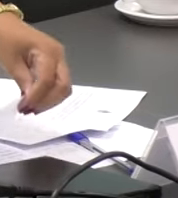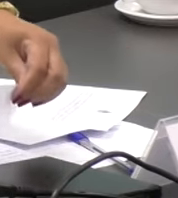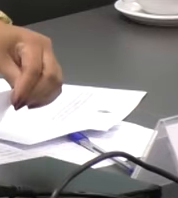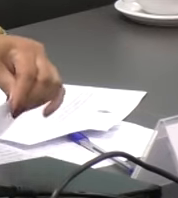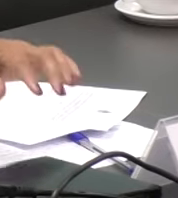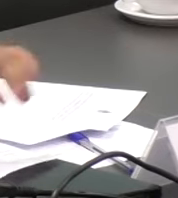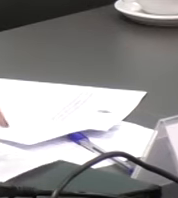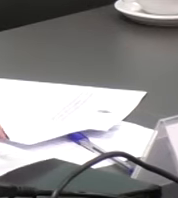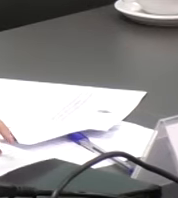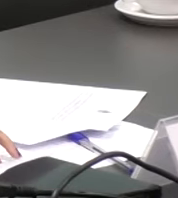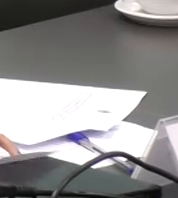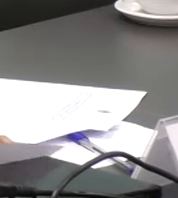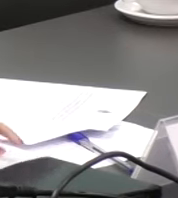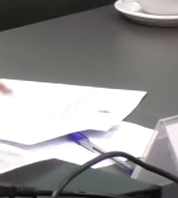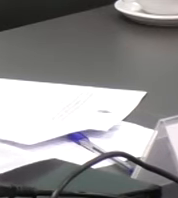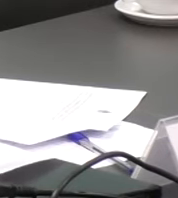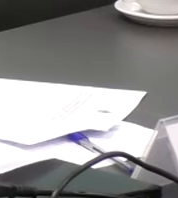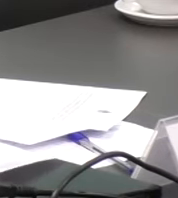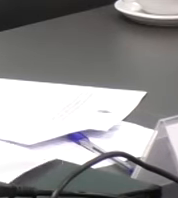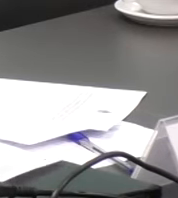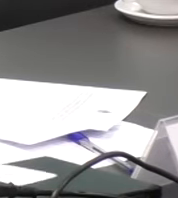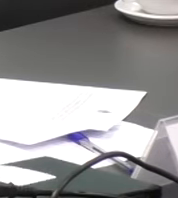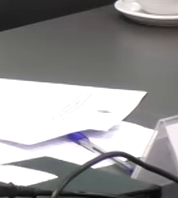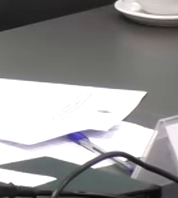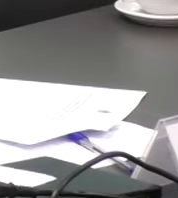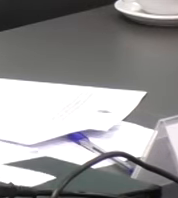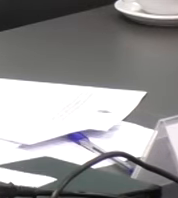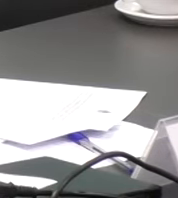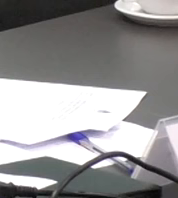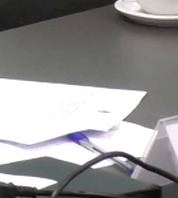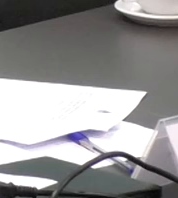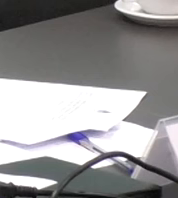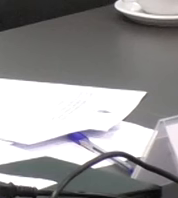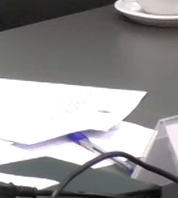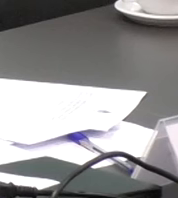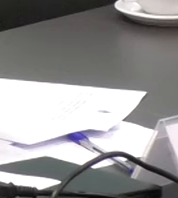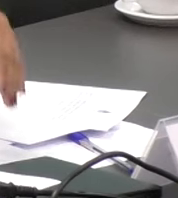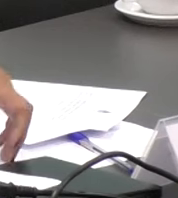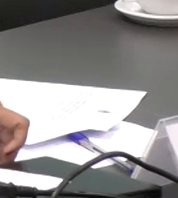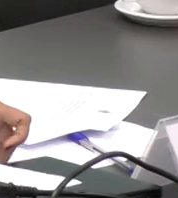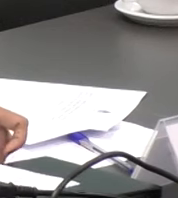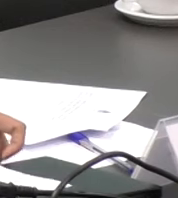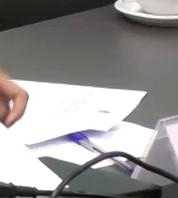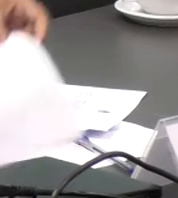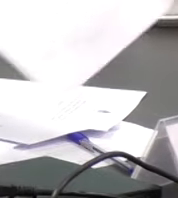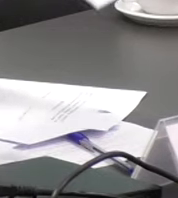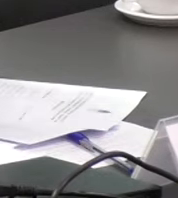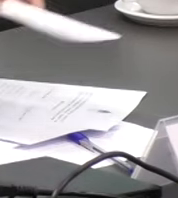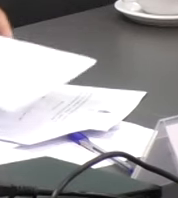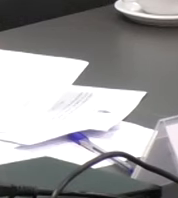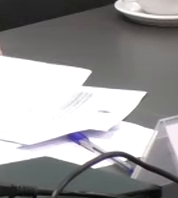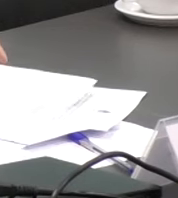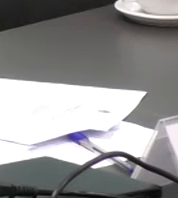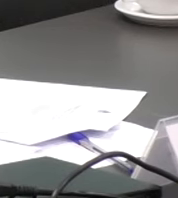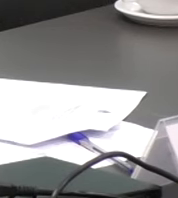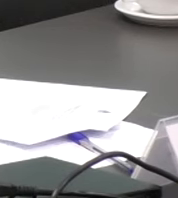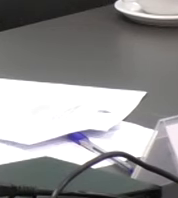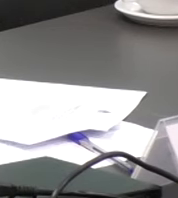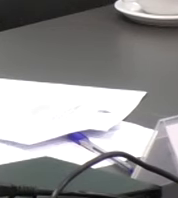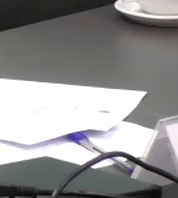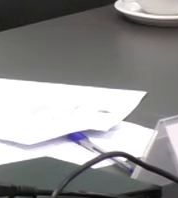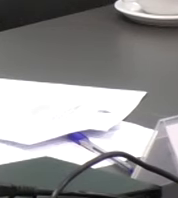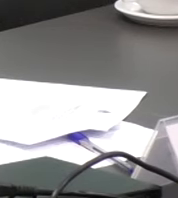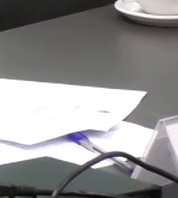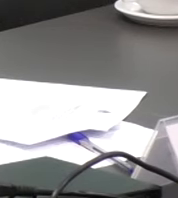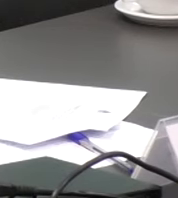encerrada a oitiva de hoje a nona oitiva da da comissão parlamentar de inquérito destinada